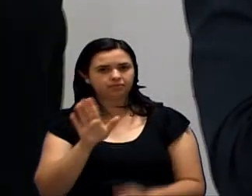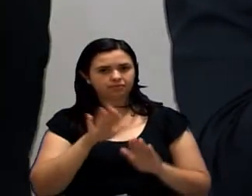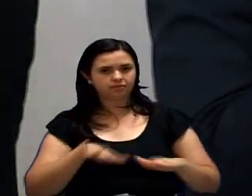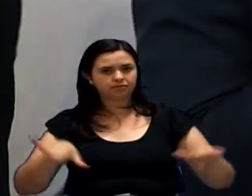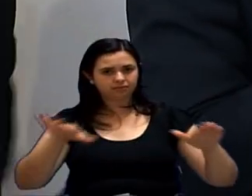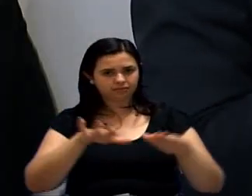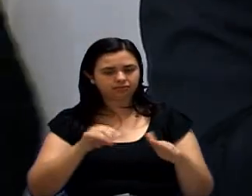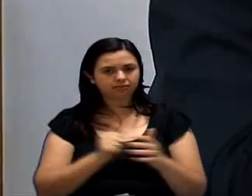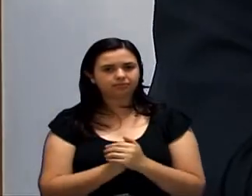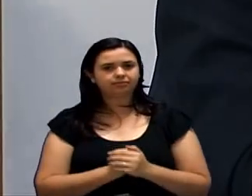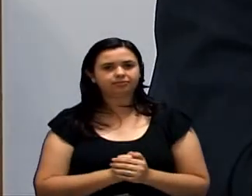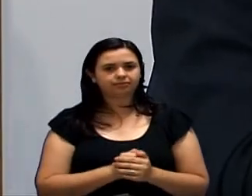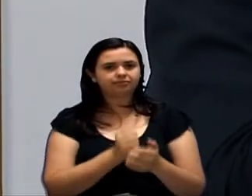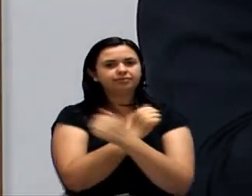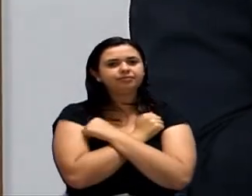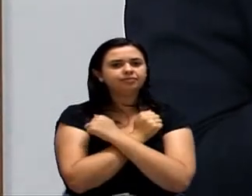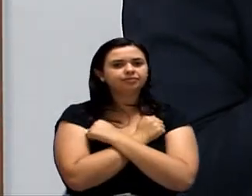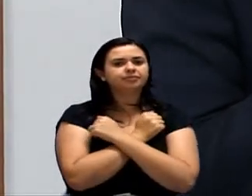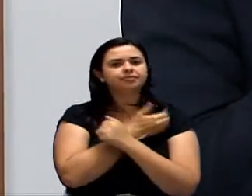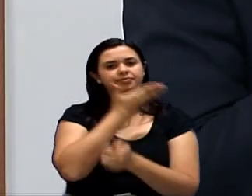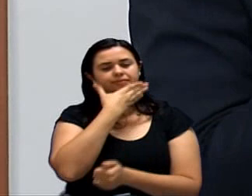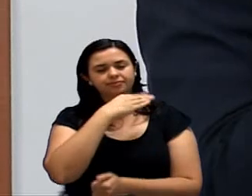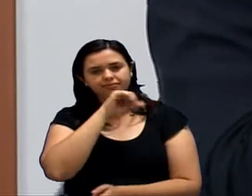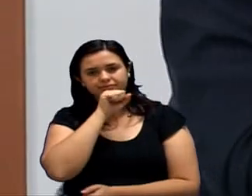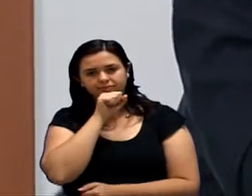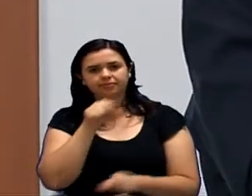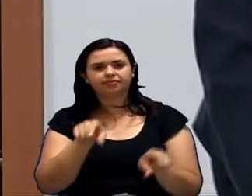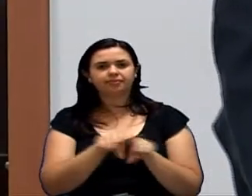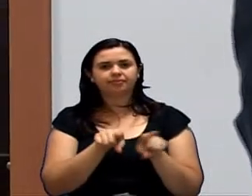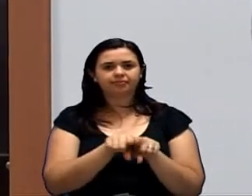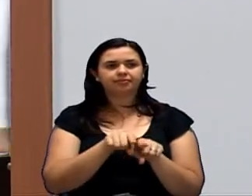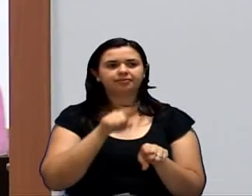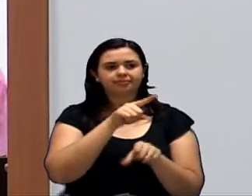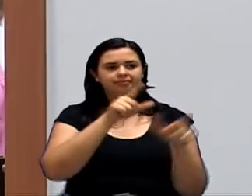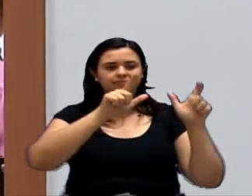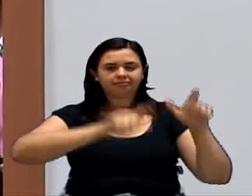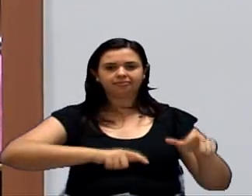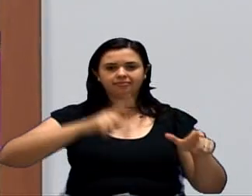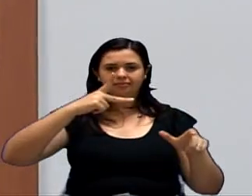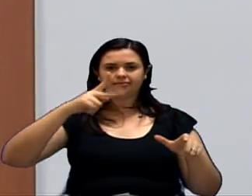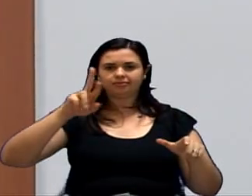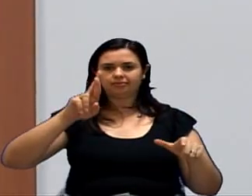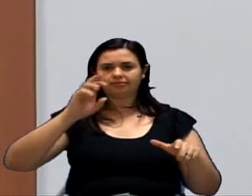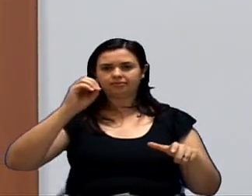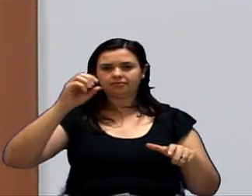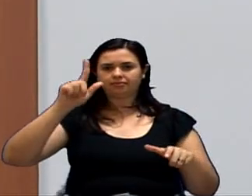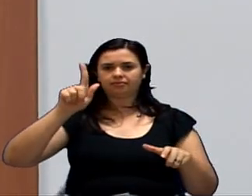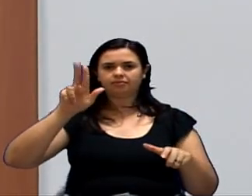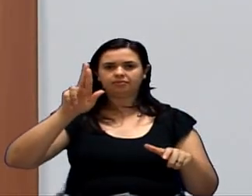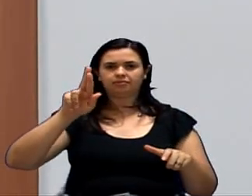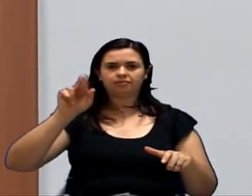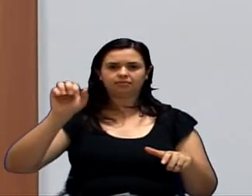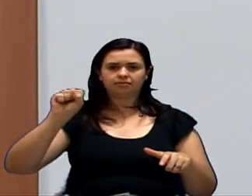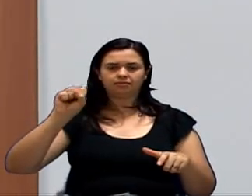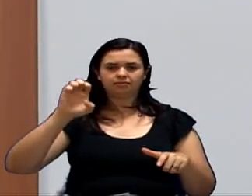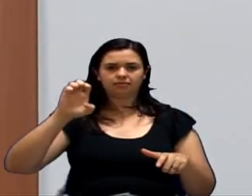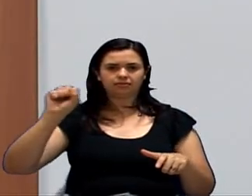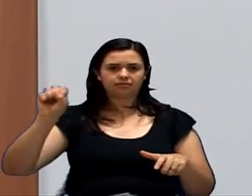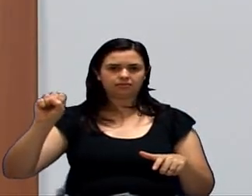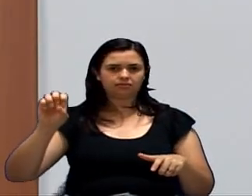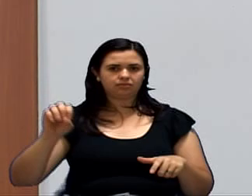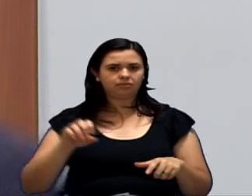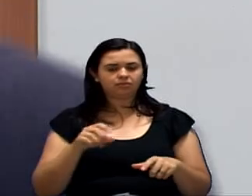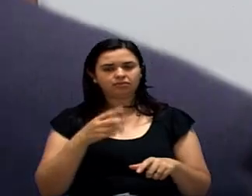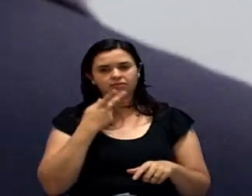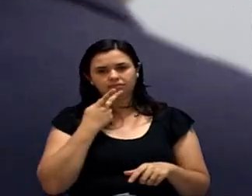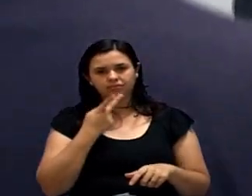dar um abraço lá para o meu pai, para a turma lá da Vila Progresso, Padre Vaguinho, para todo mundo lá. Eu só queria falar sobre Botoeiras,